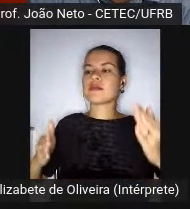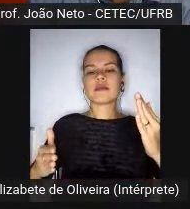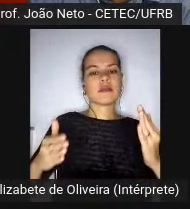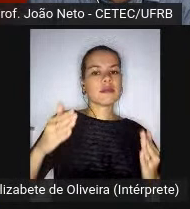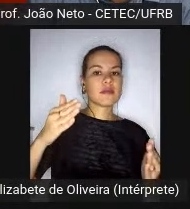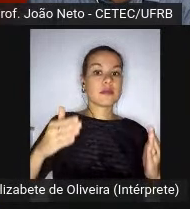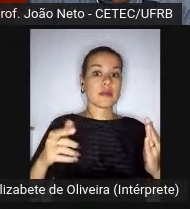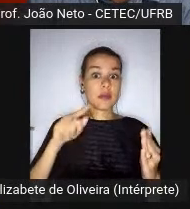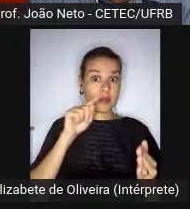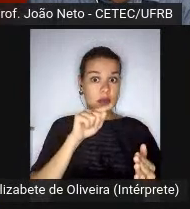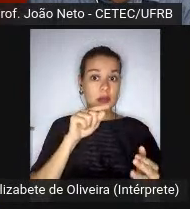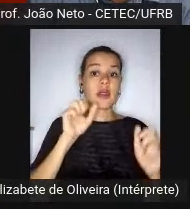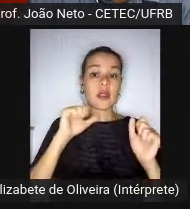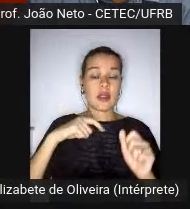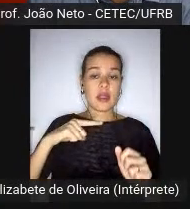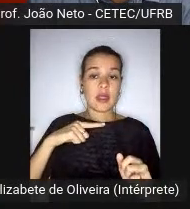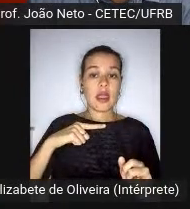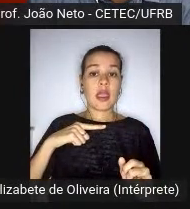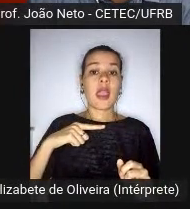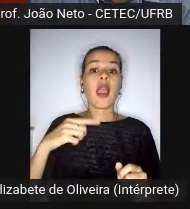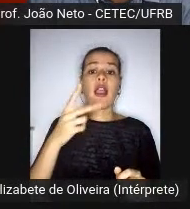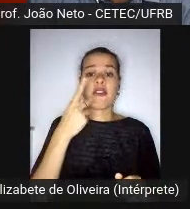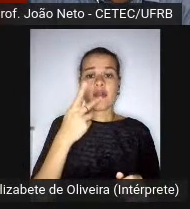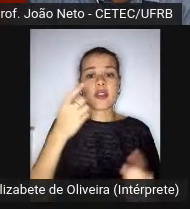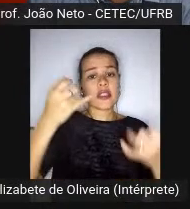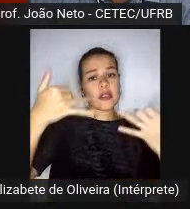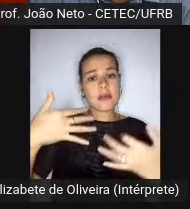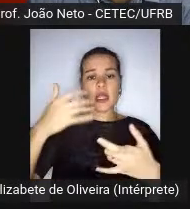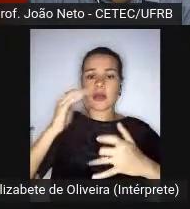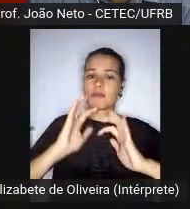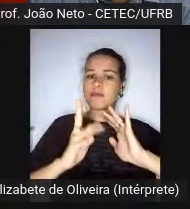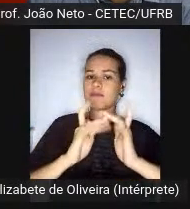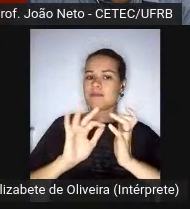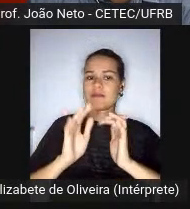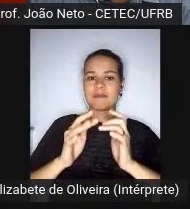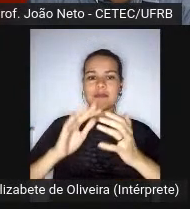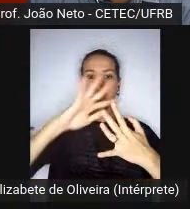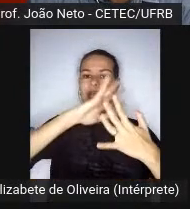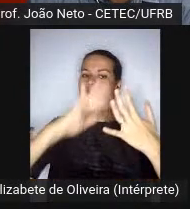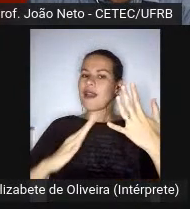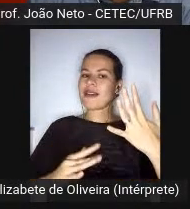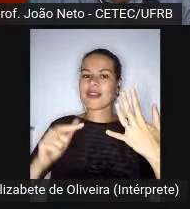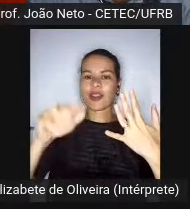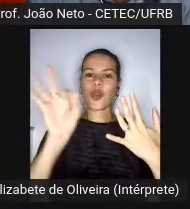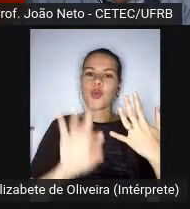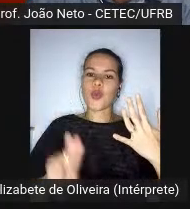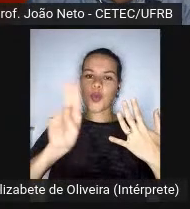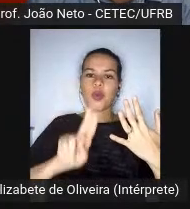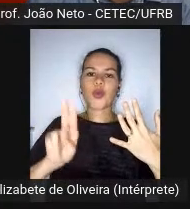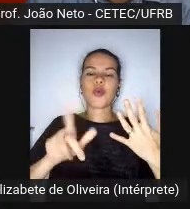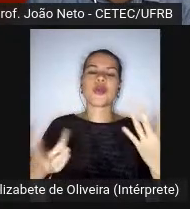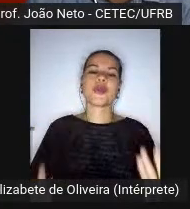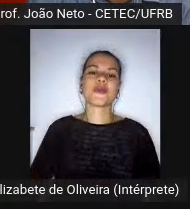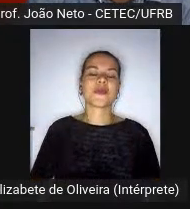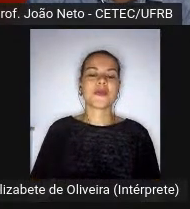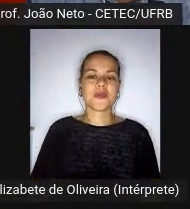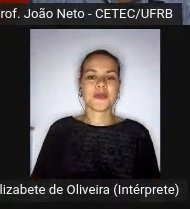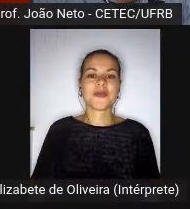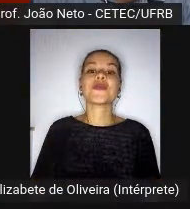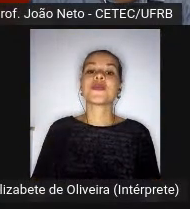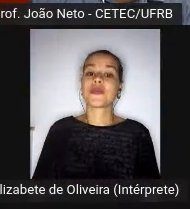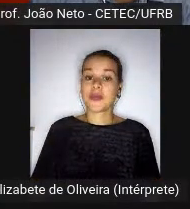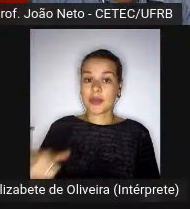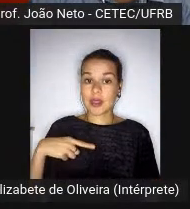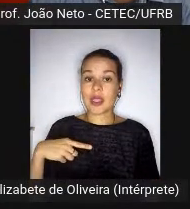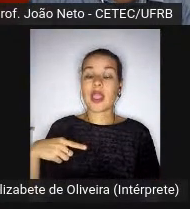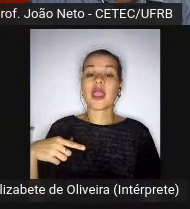nós temos um robô que a fala língua de sinais e e eu utilizo a língua de sinais e nós temos o